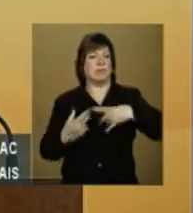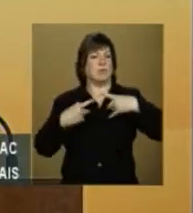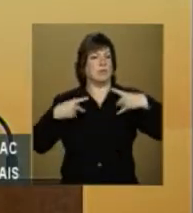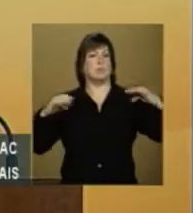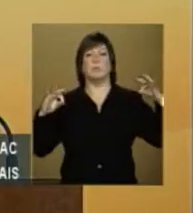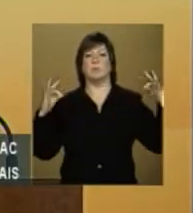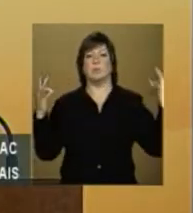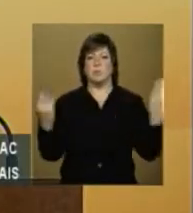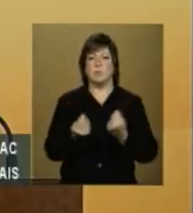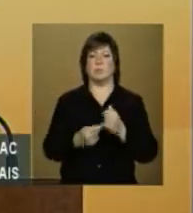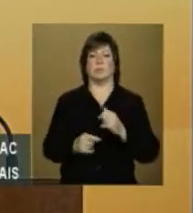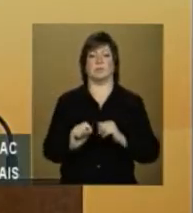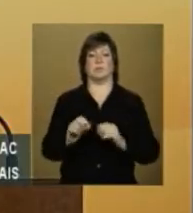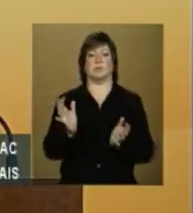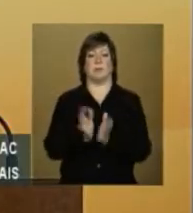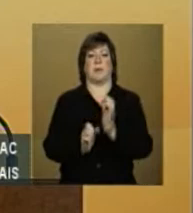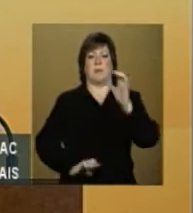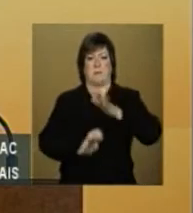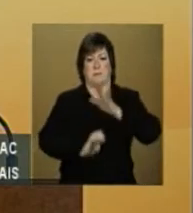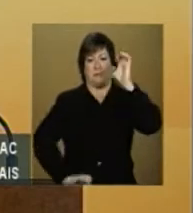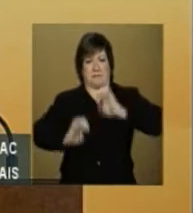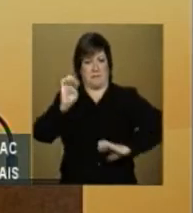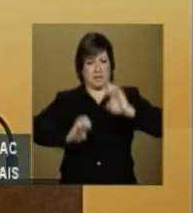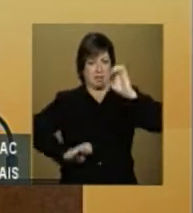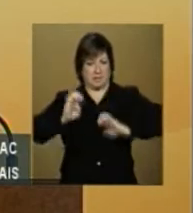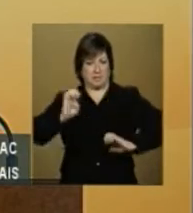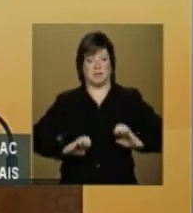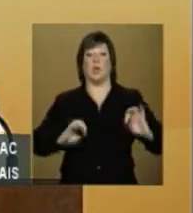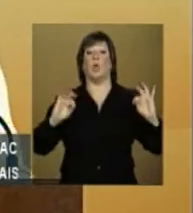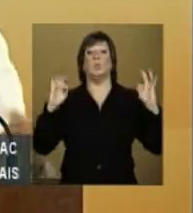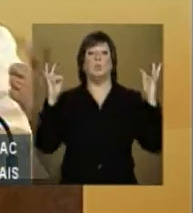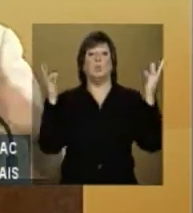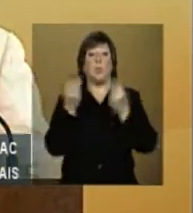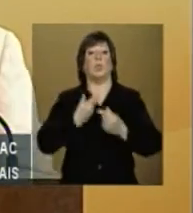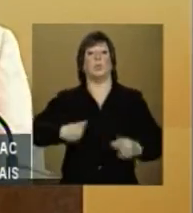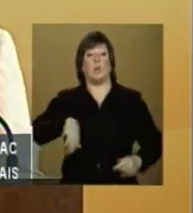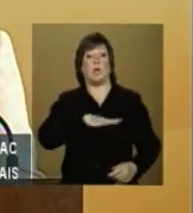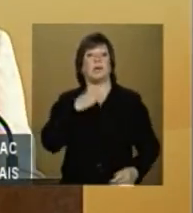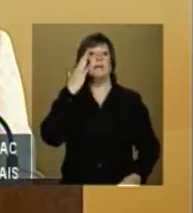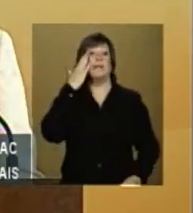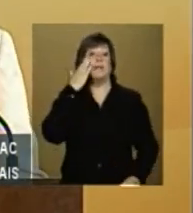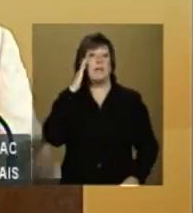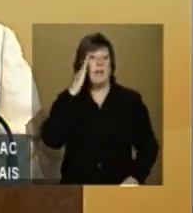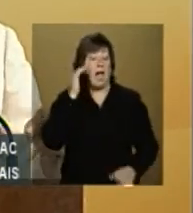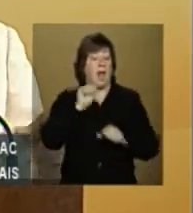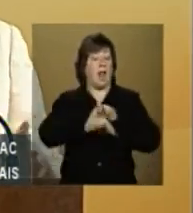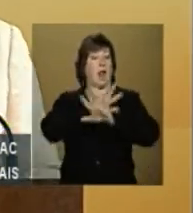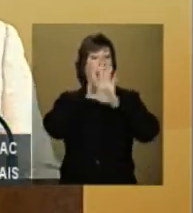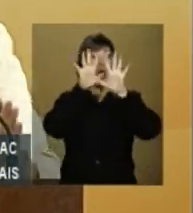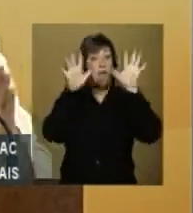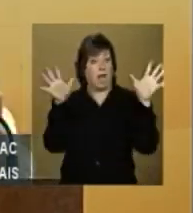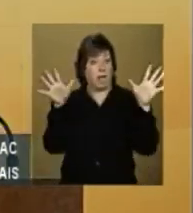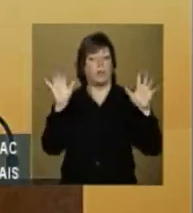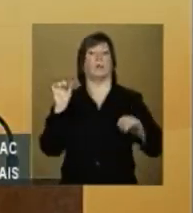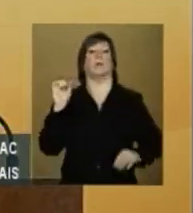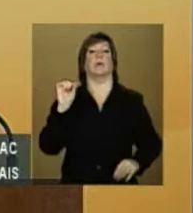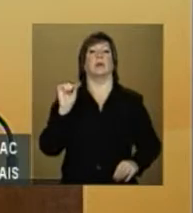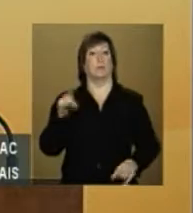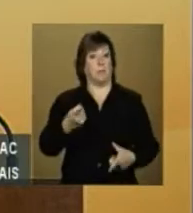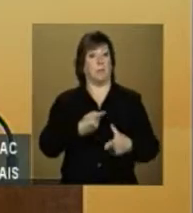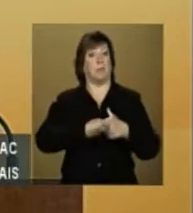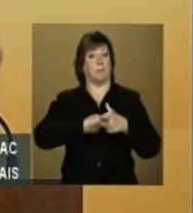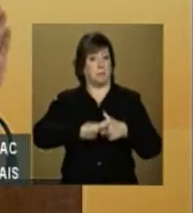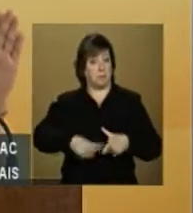entidades empresariais, enfim, todos nós tenhamos consciência de que a